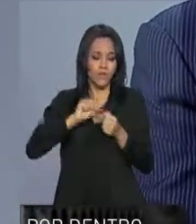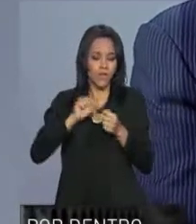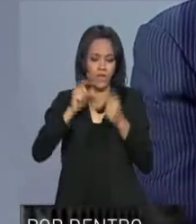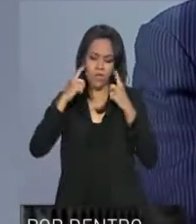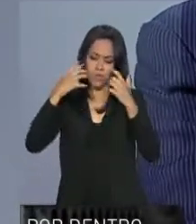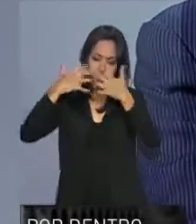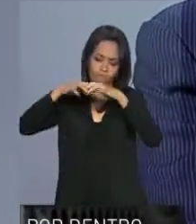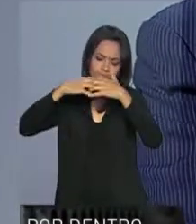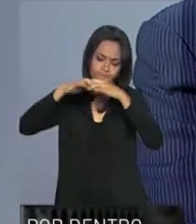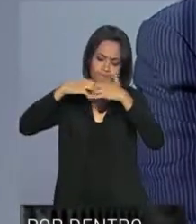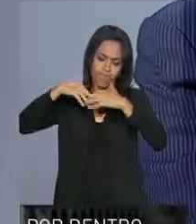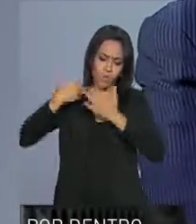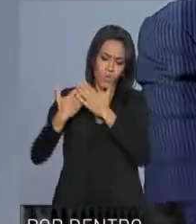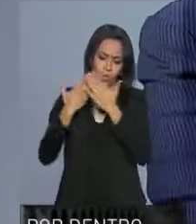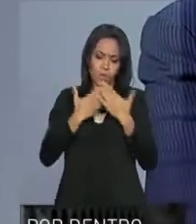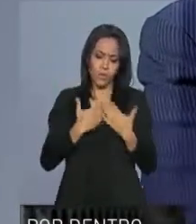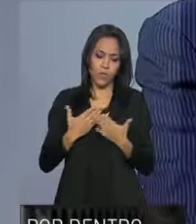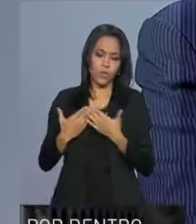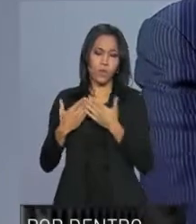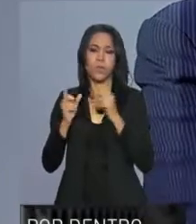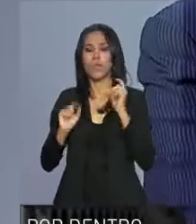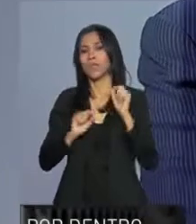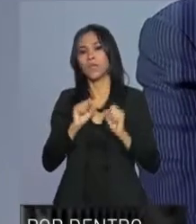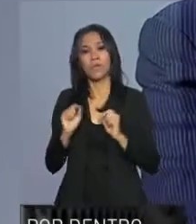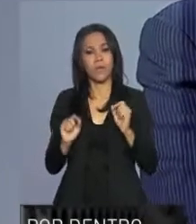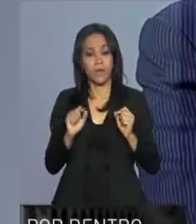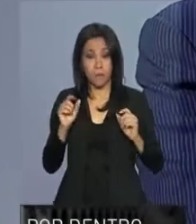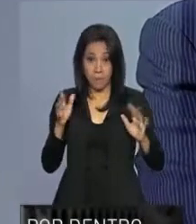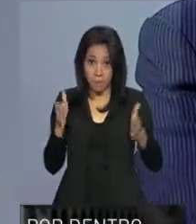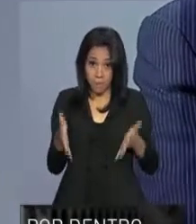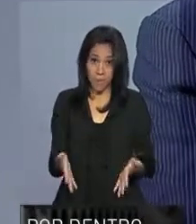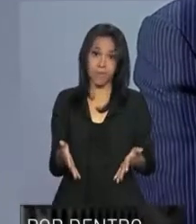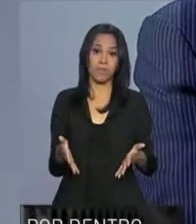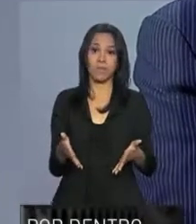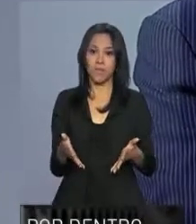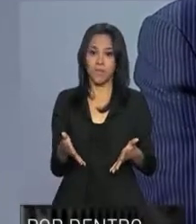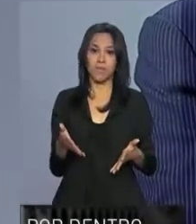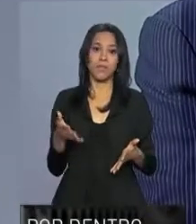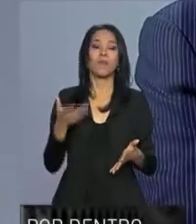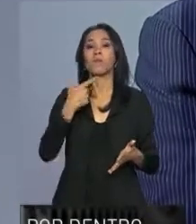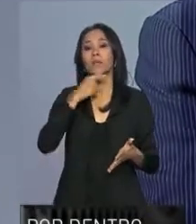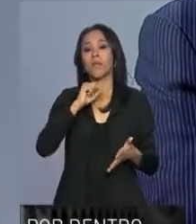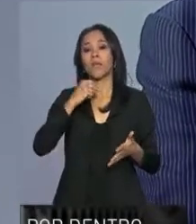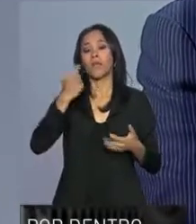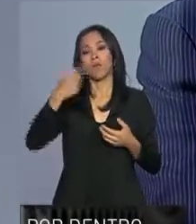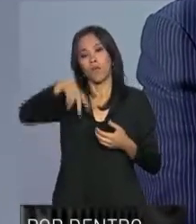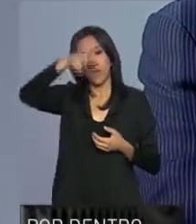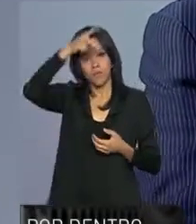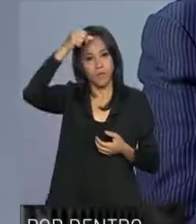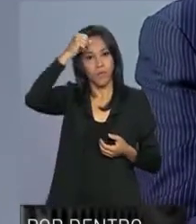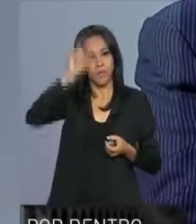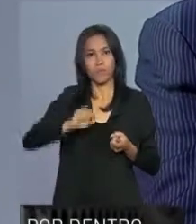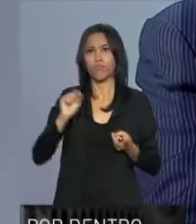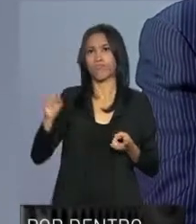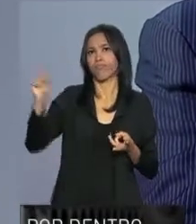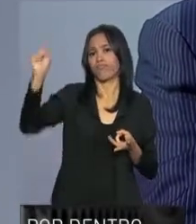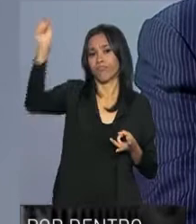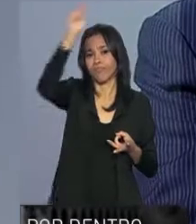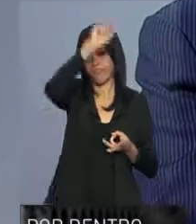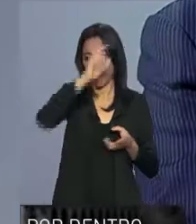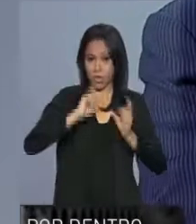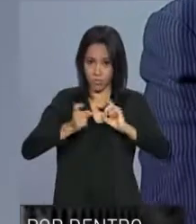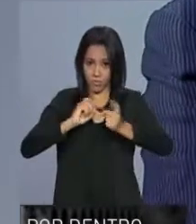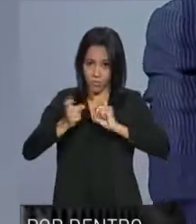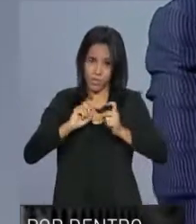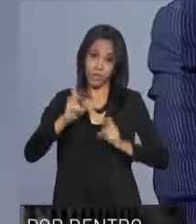grande estudo uma participação muito é importante próxima com os gestores municipais para que pudesse a exemplo de aracaju